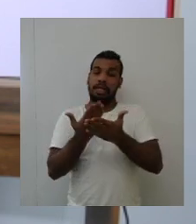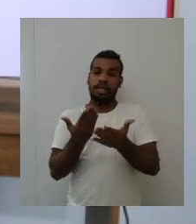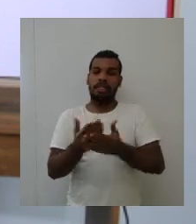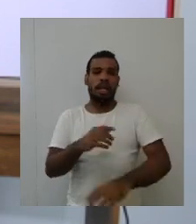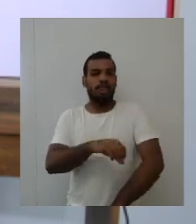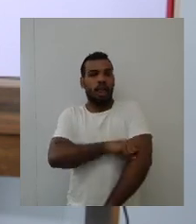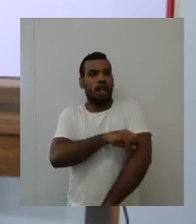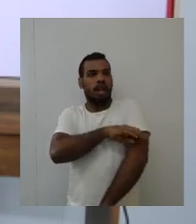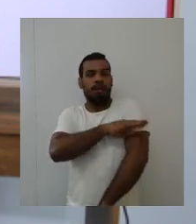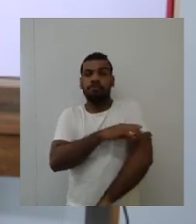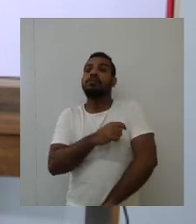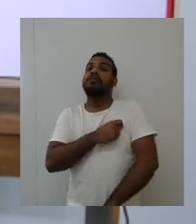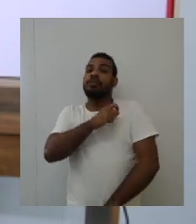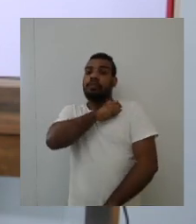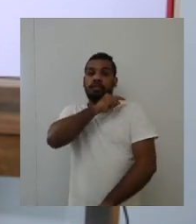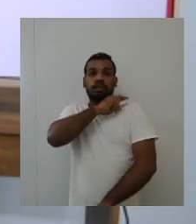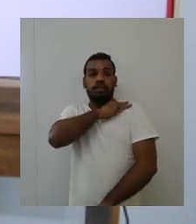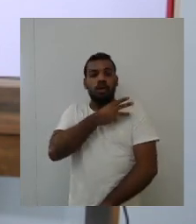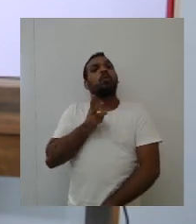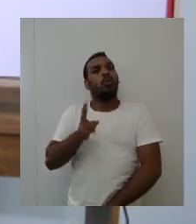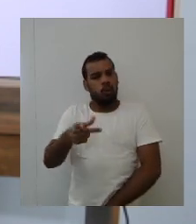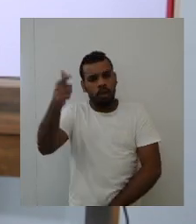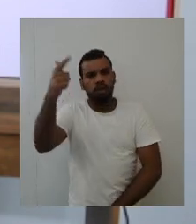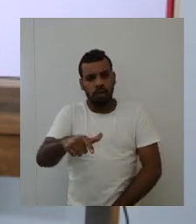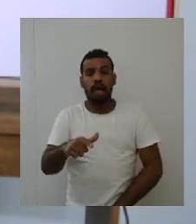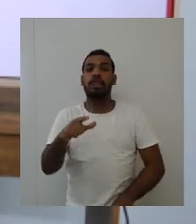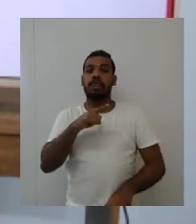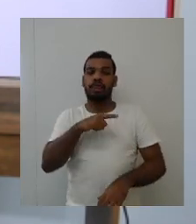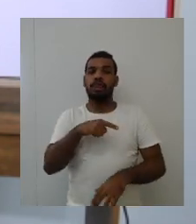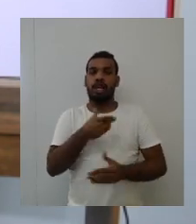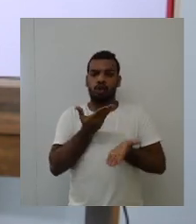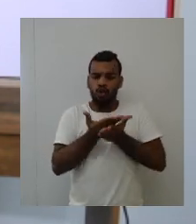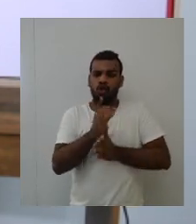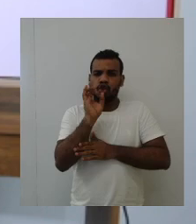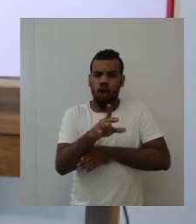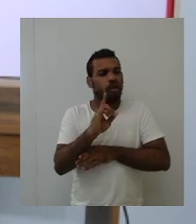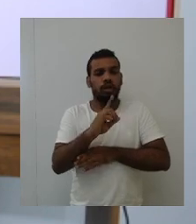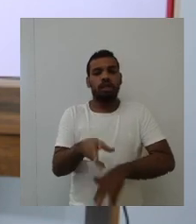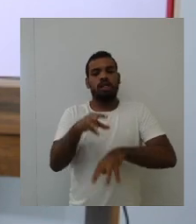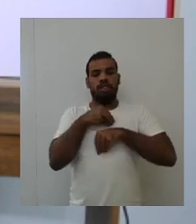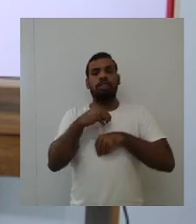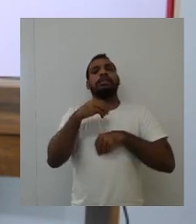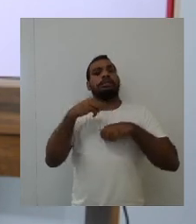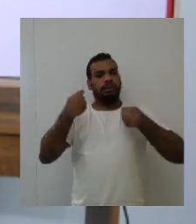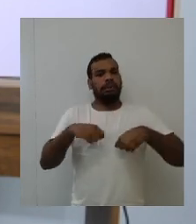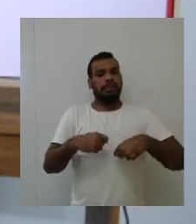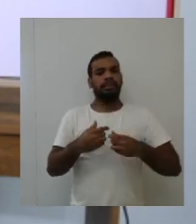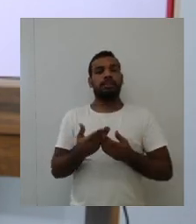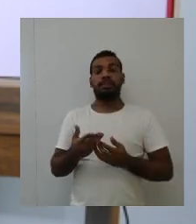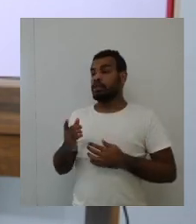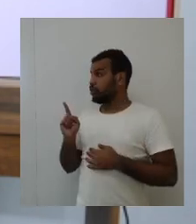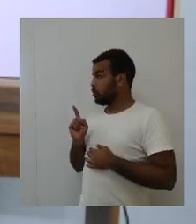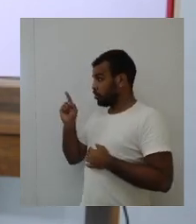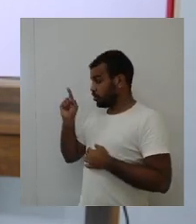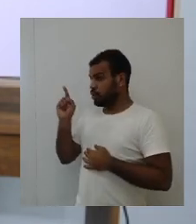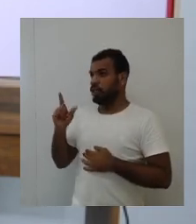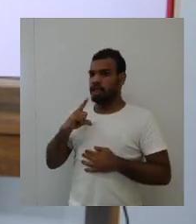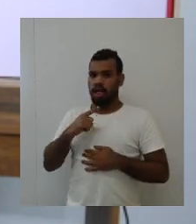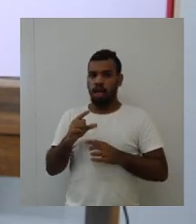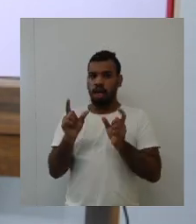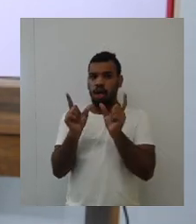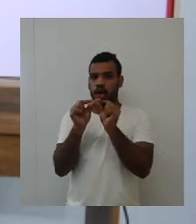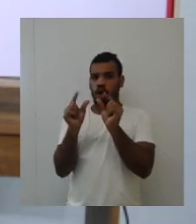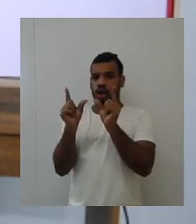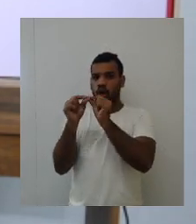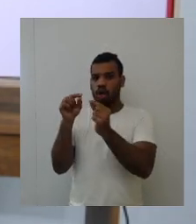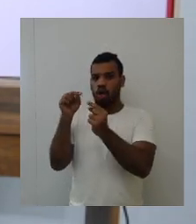gente não só estuda o conectivo, a gente se apropria do conectivo, né? Então, valoriza, ou deveria ter valorizado as